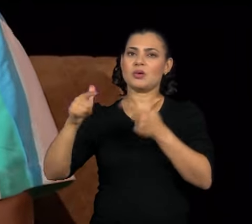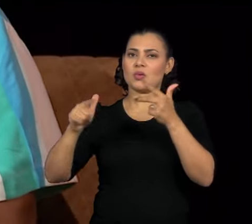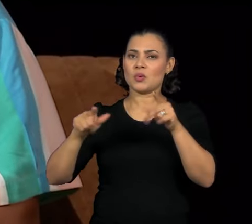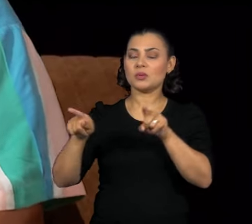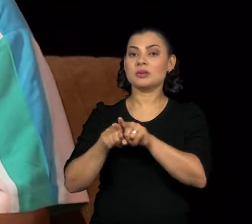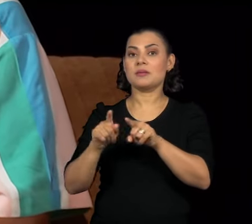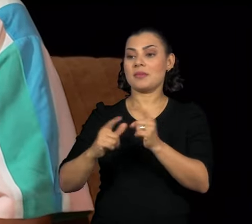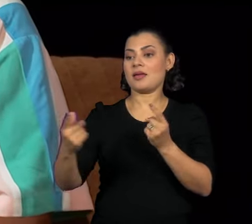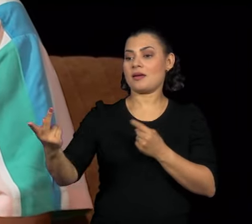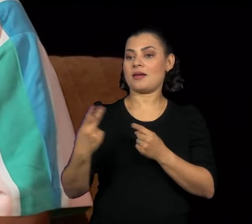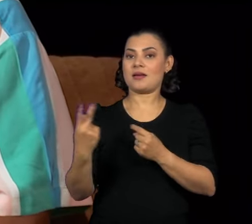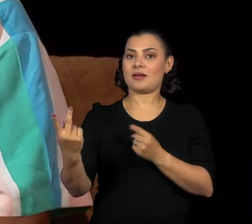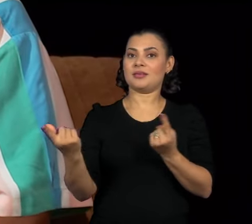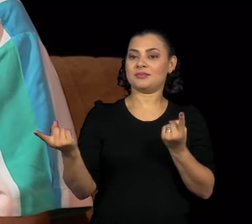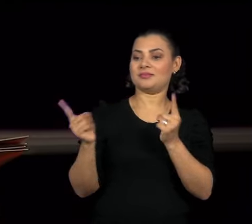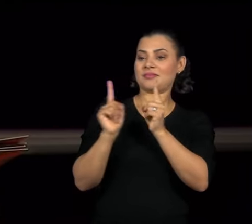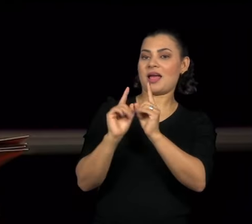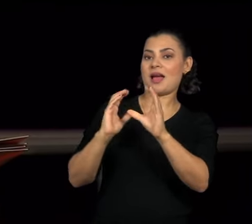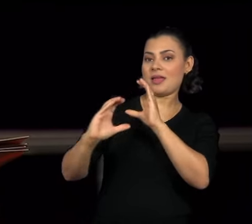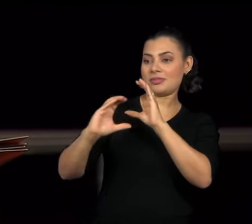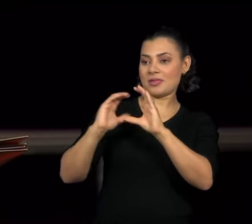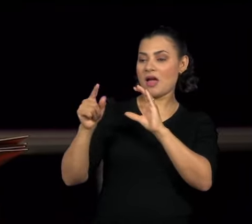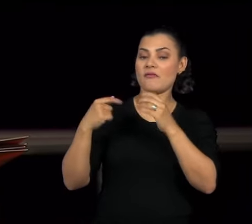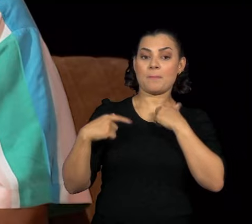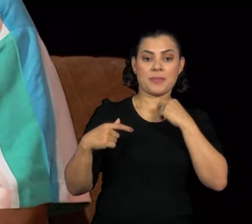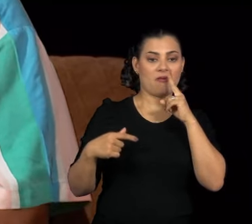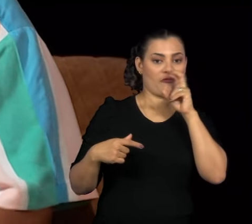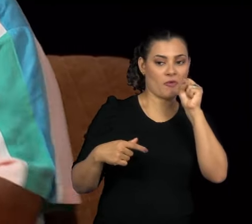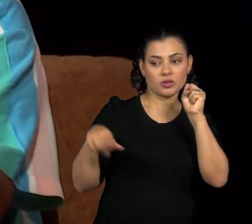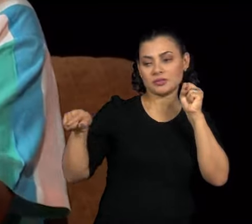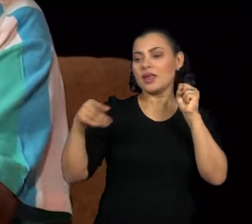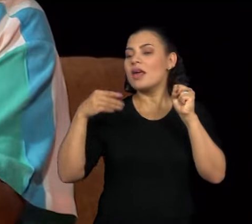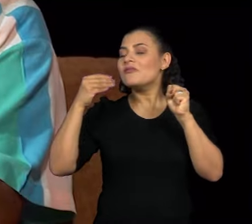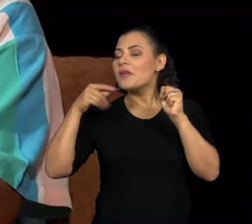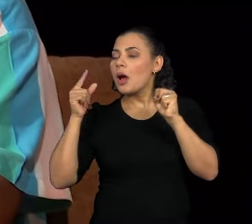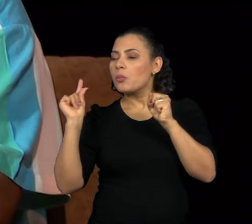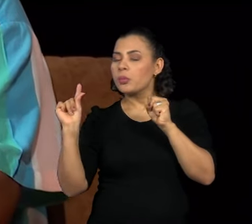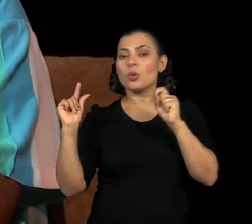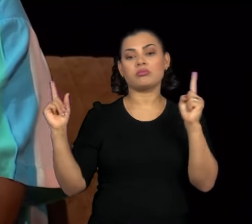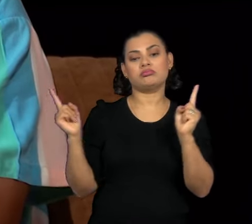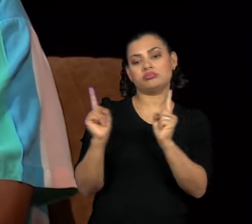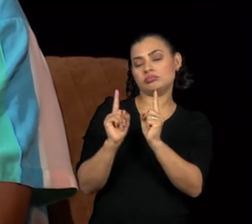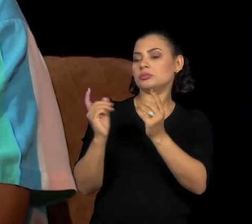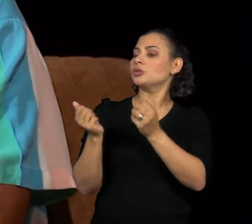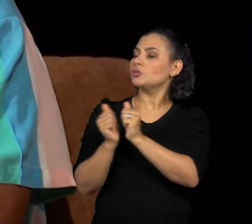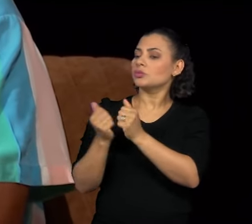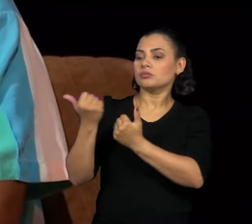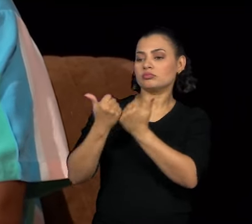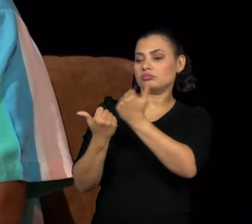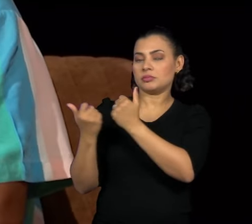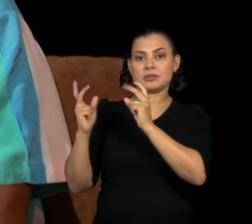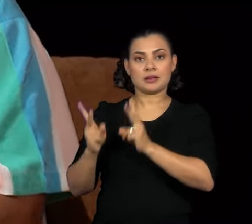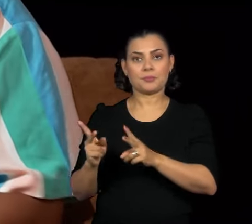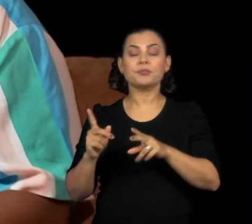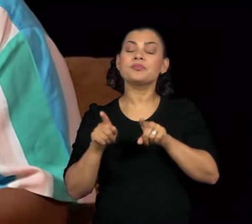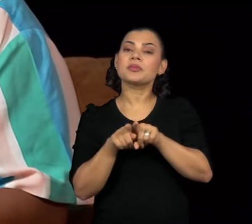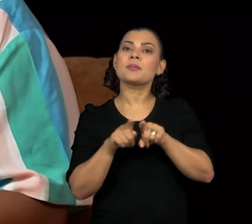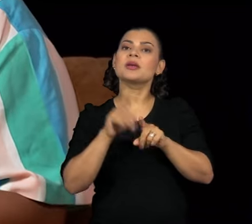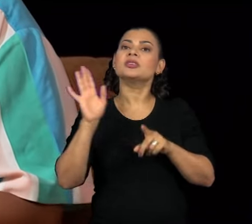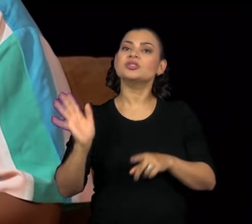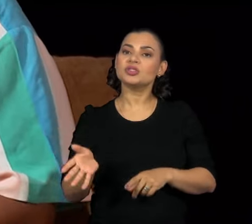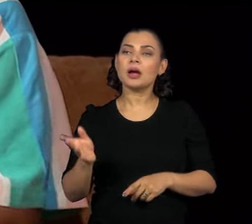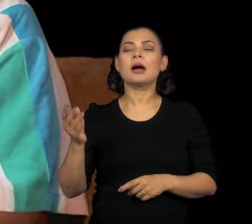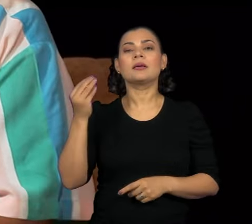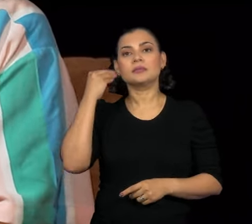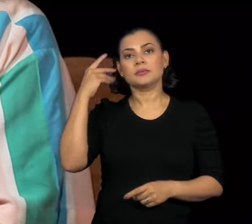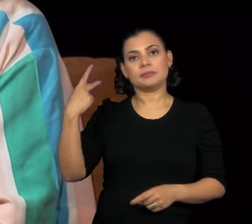fina, que era do Ney Mato Grosso. Era o Super Som Mirim, esse? Super Som Mirim. Super Som Mirim já tinha sido The Snakes, e já tinha tido uma